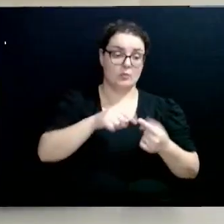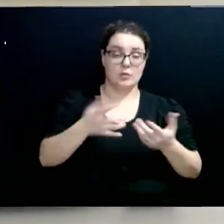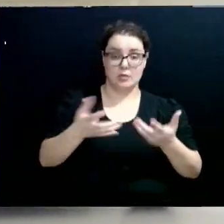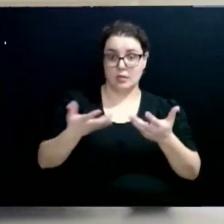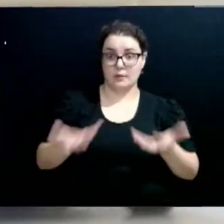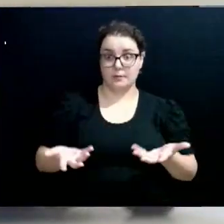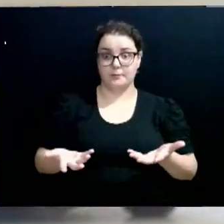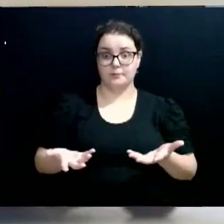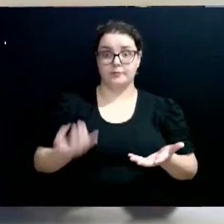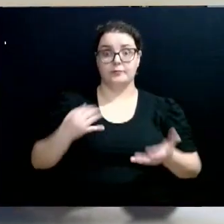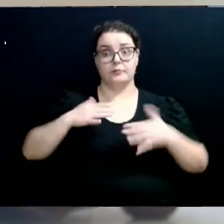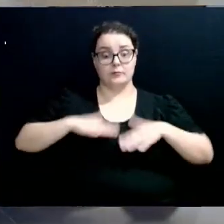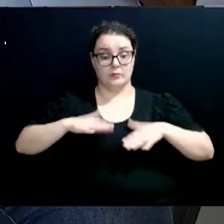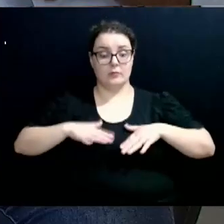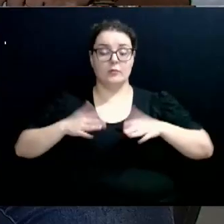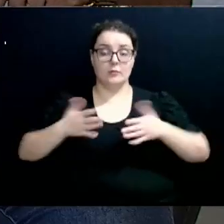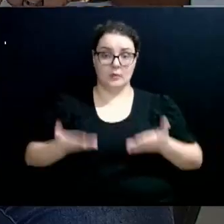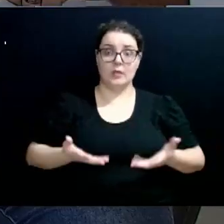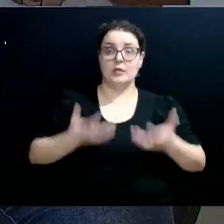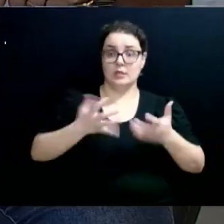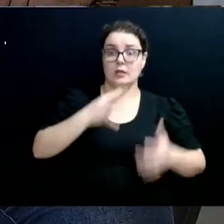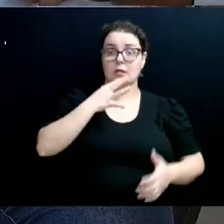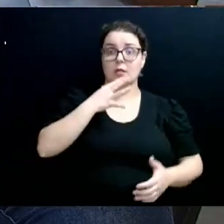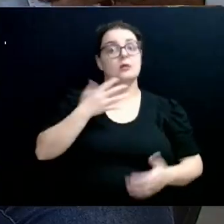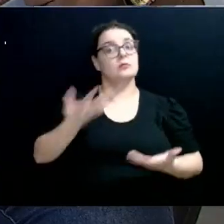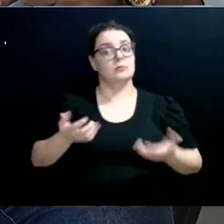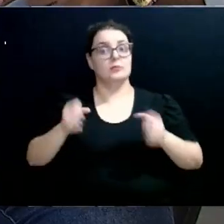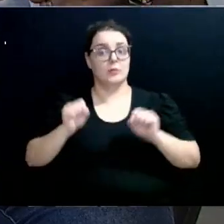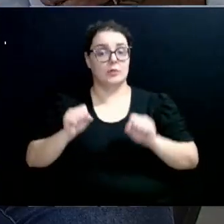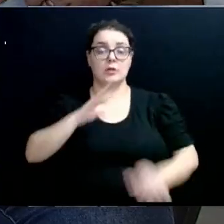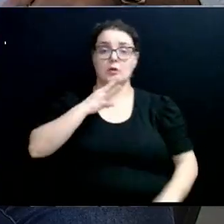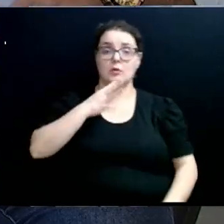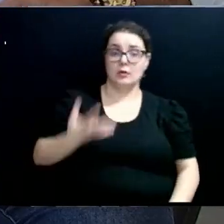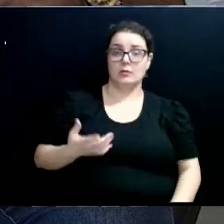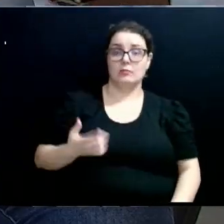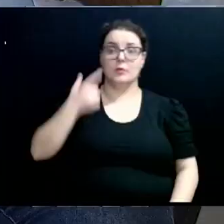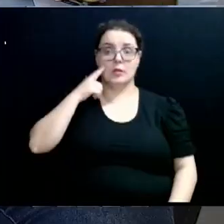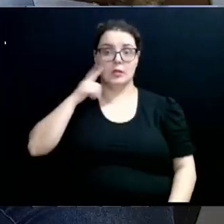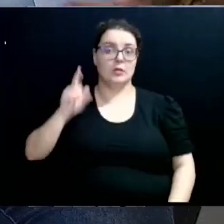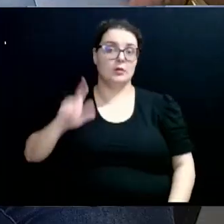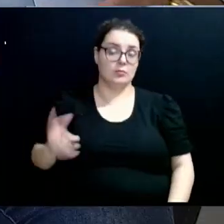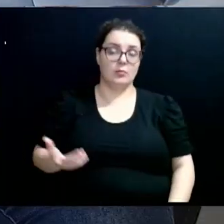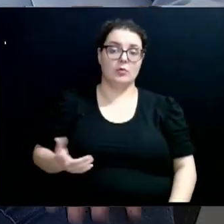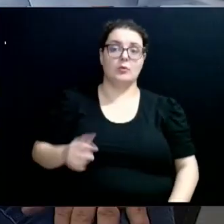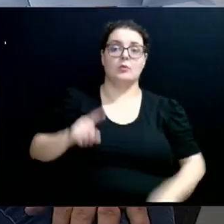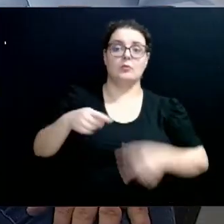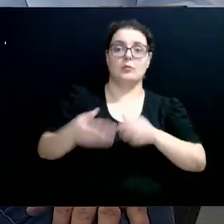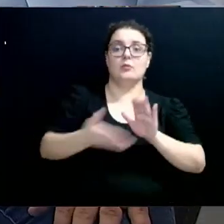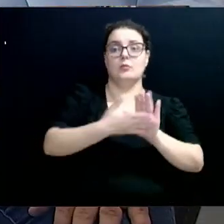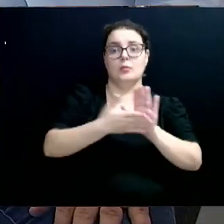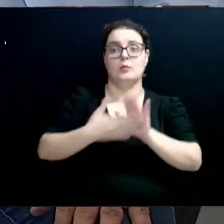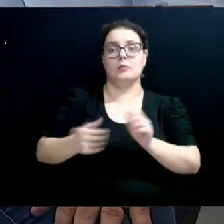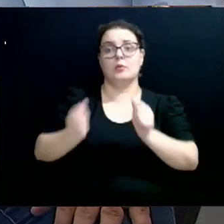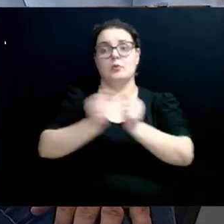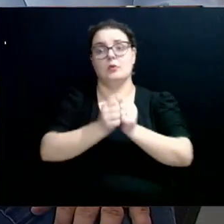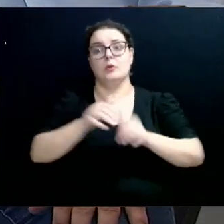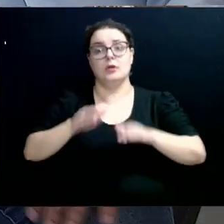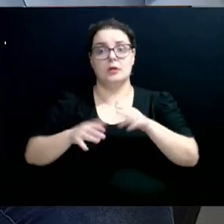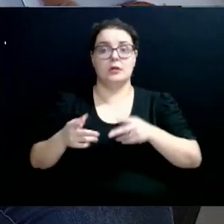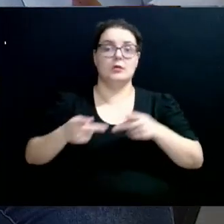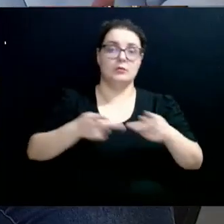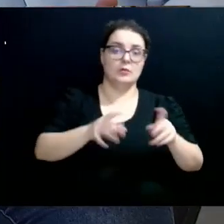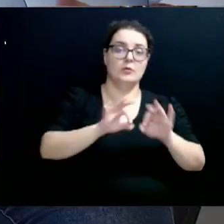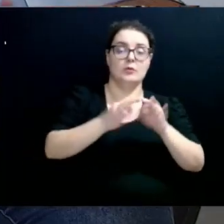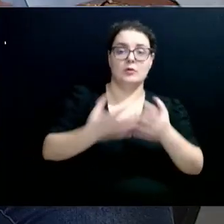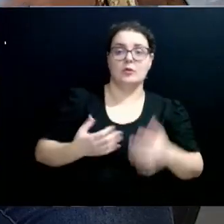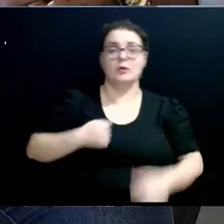para a finalidade que ela quer. Se ela quer descansar, descansar, se ela quer conhecer, conhecer, e eventualmente outros propósitos que possam estar juntos.